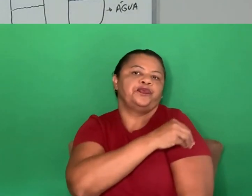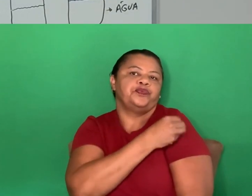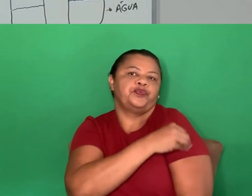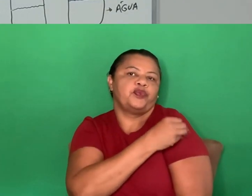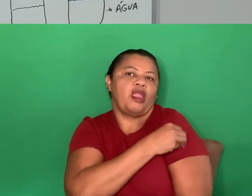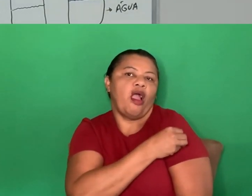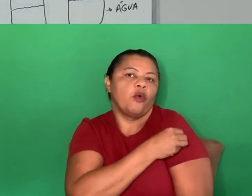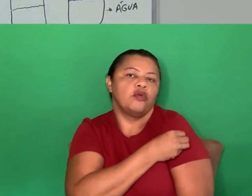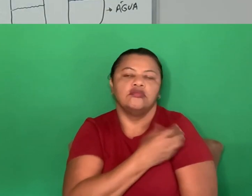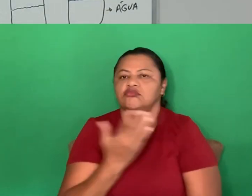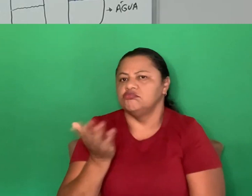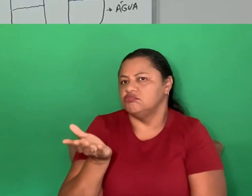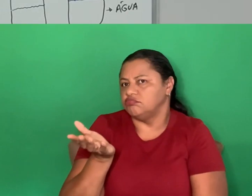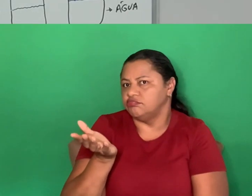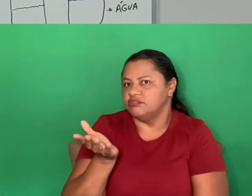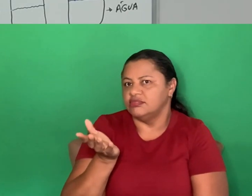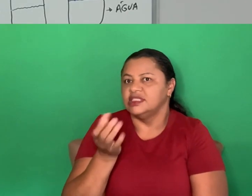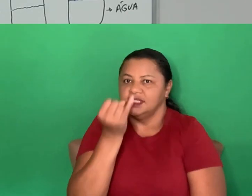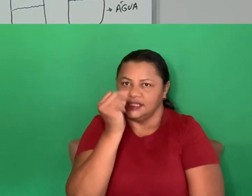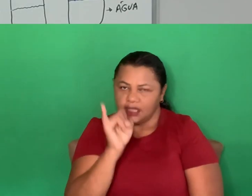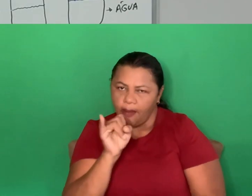fórmula, mistura não tem.